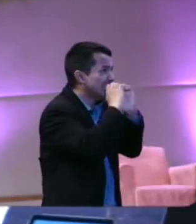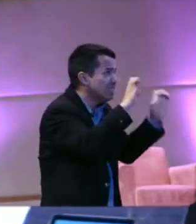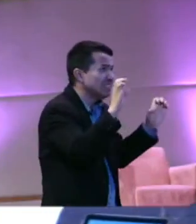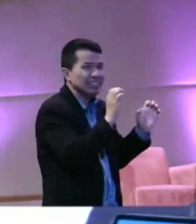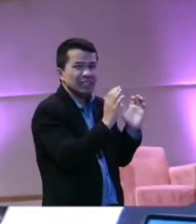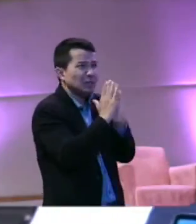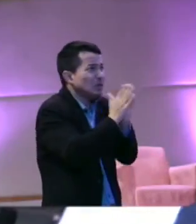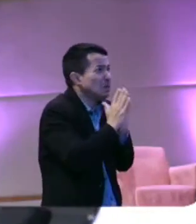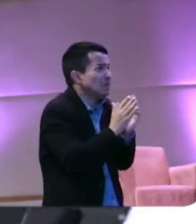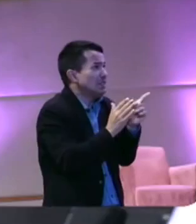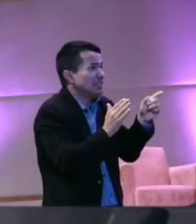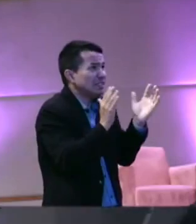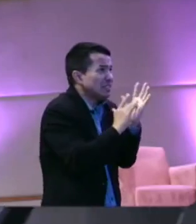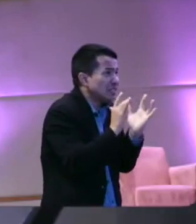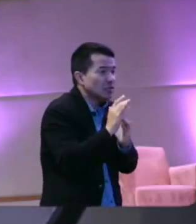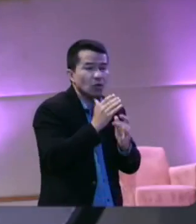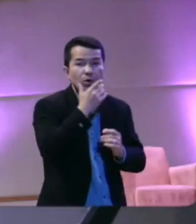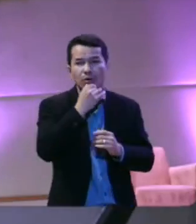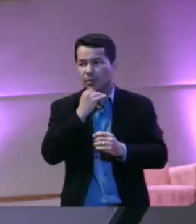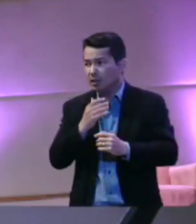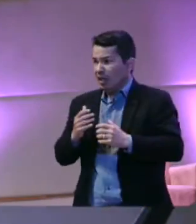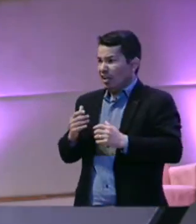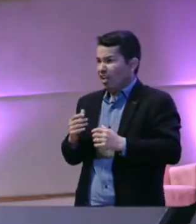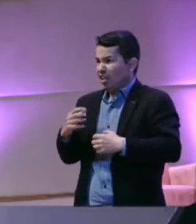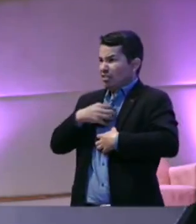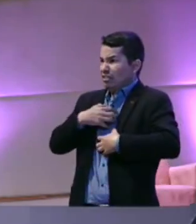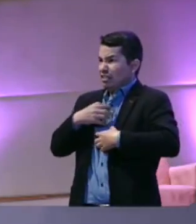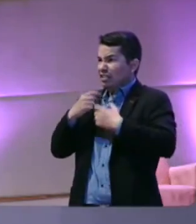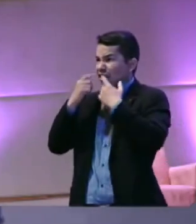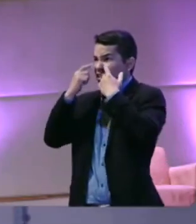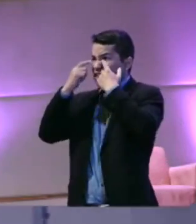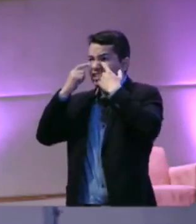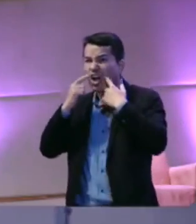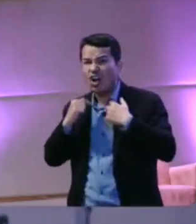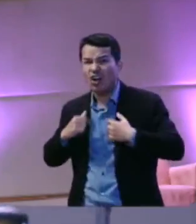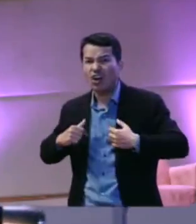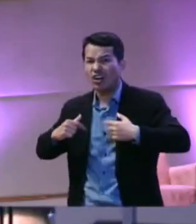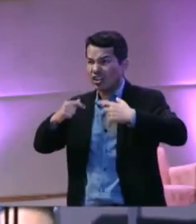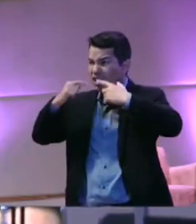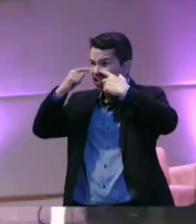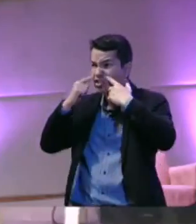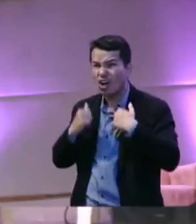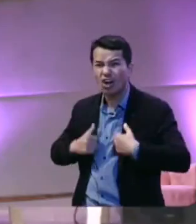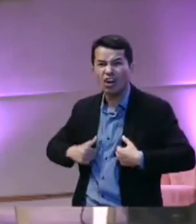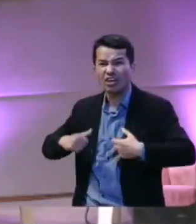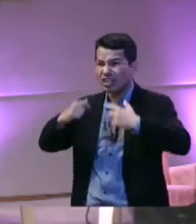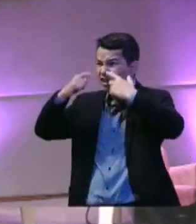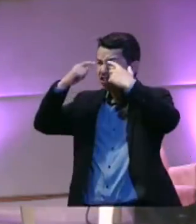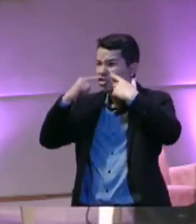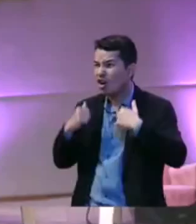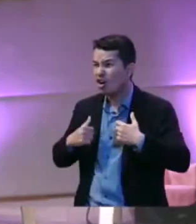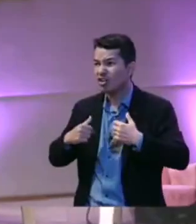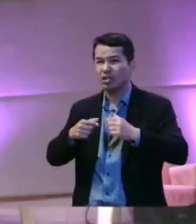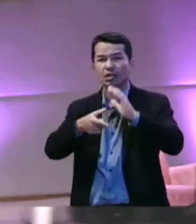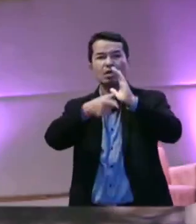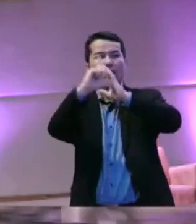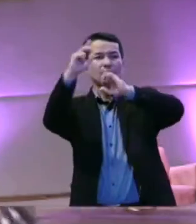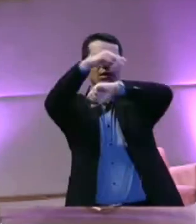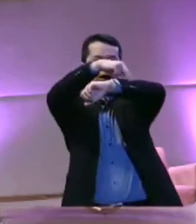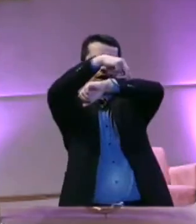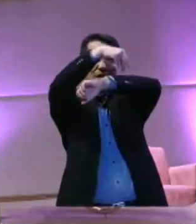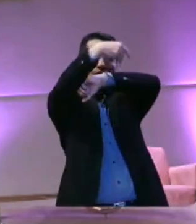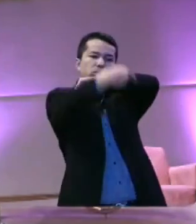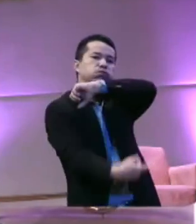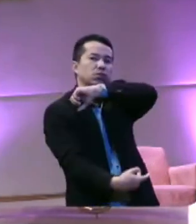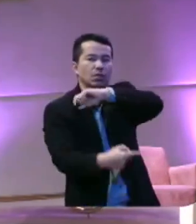coração dela foi como aquele homem chorava, como aquele homem estava em pranto, derramado. E aí fizeram